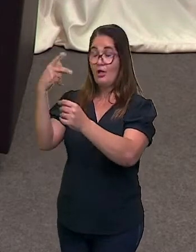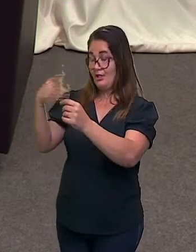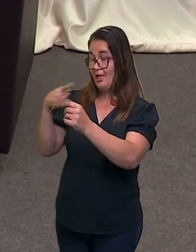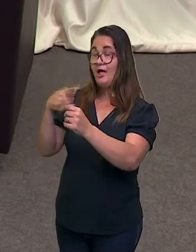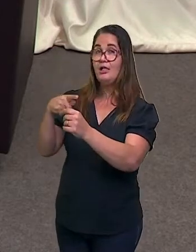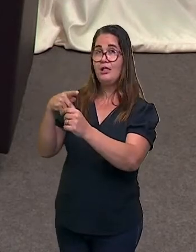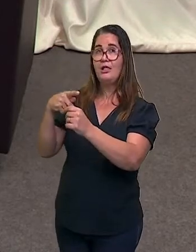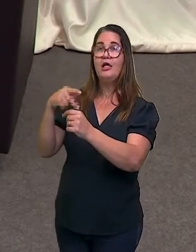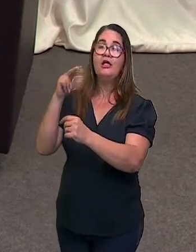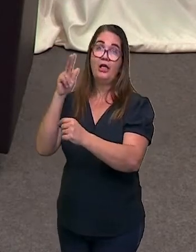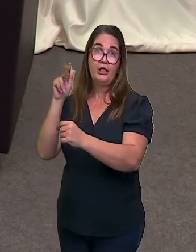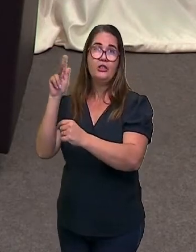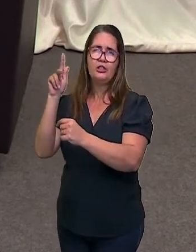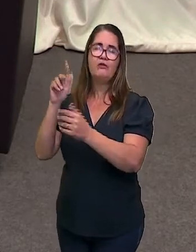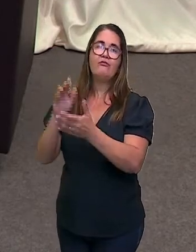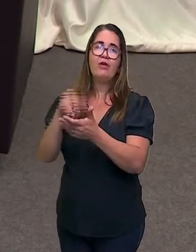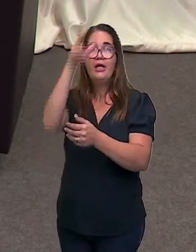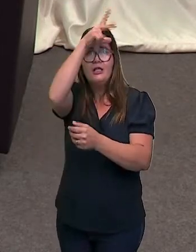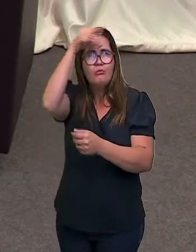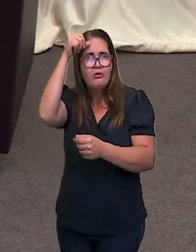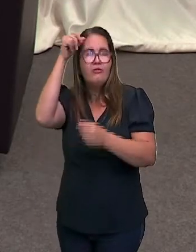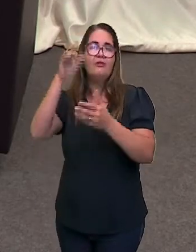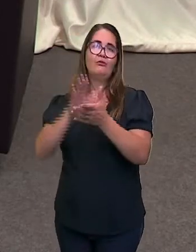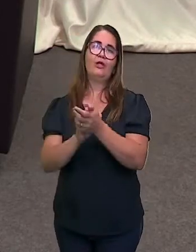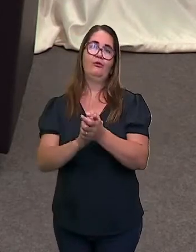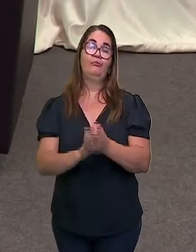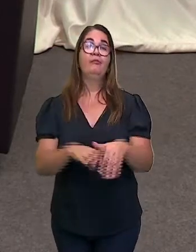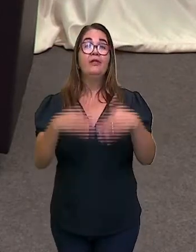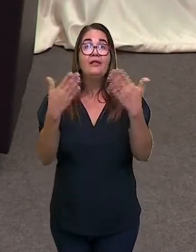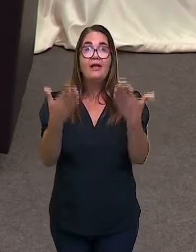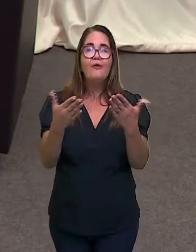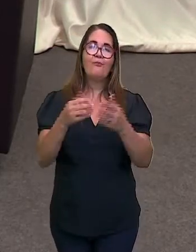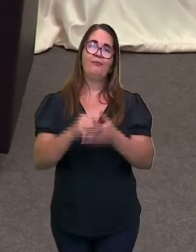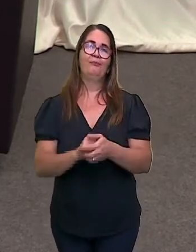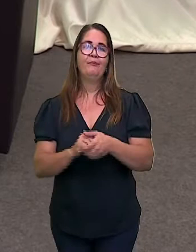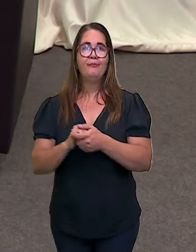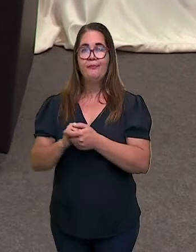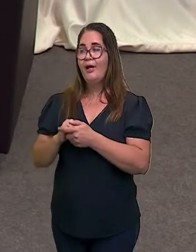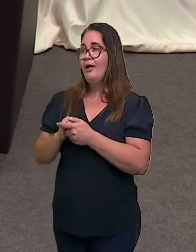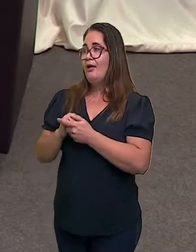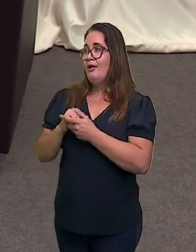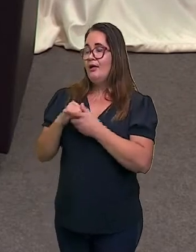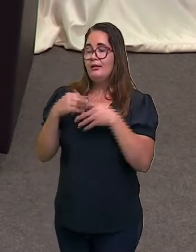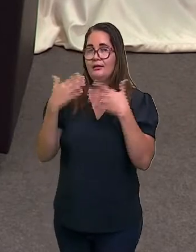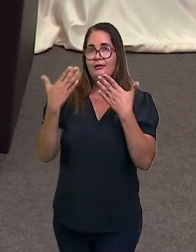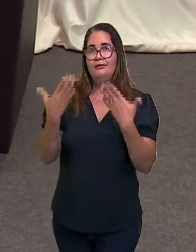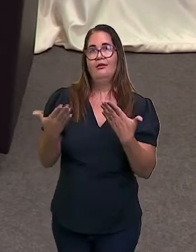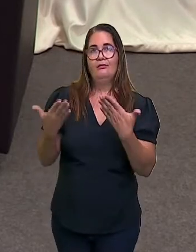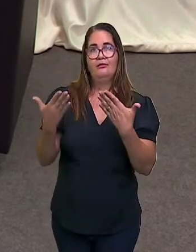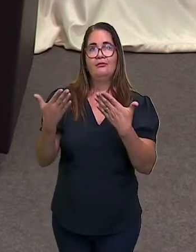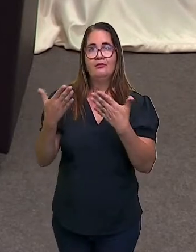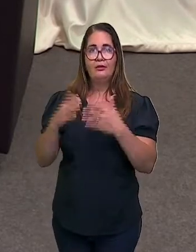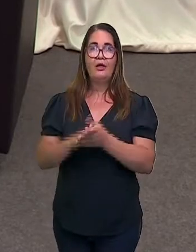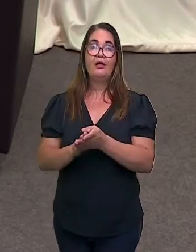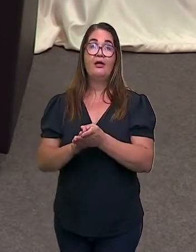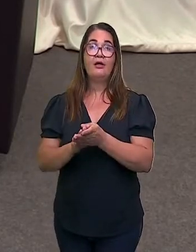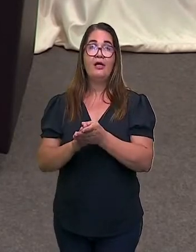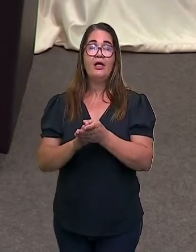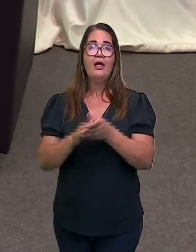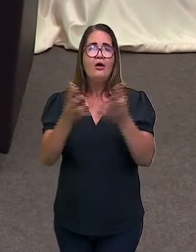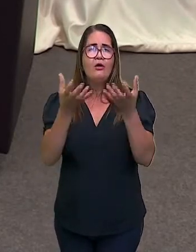Costa. Atuo nas turmas de 7º, 8º e 9º ano. Então, Dorinha, hoje nós vamos conversar um pouco